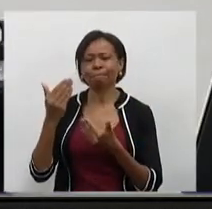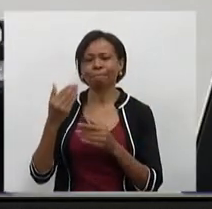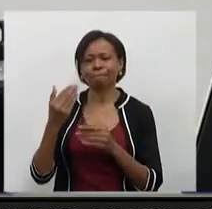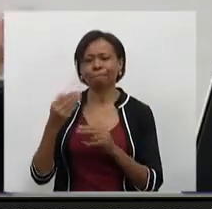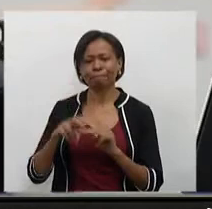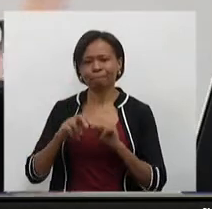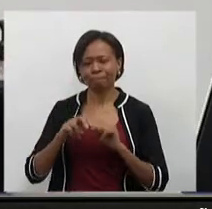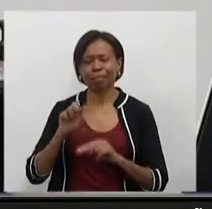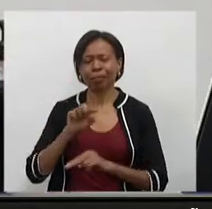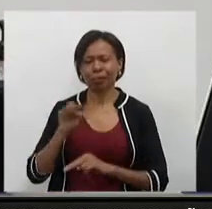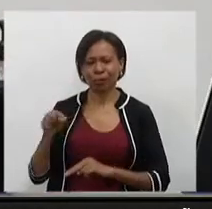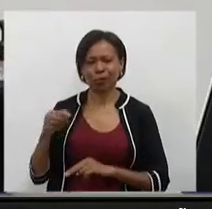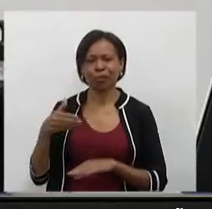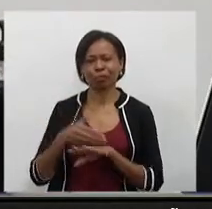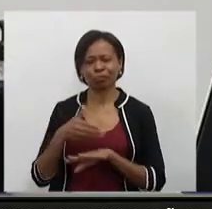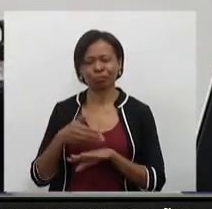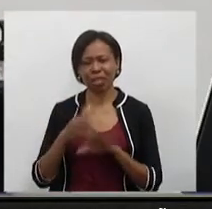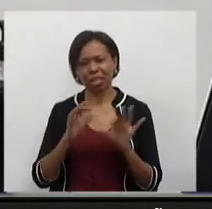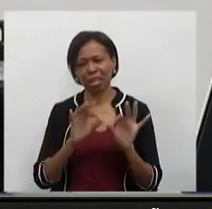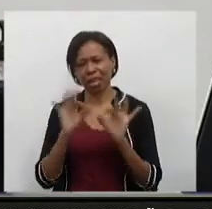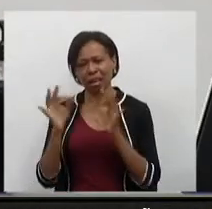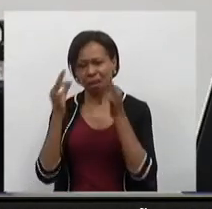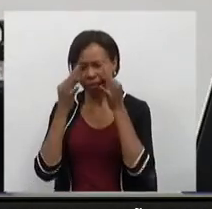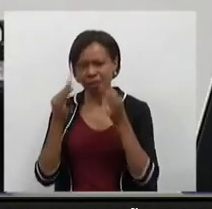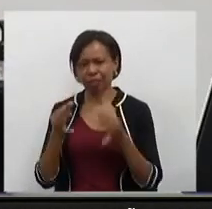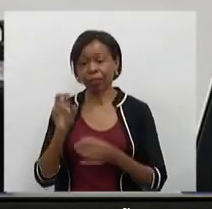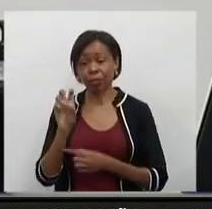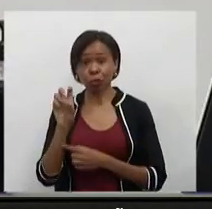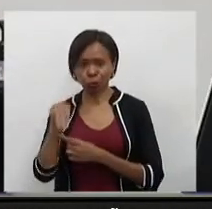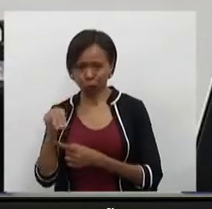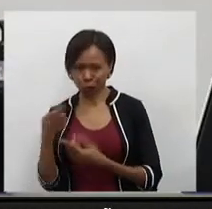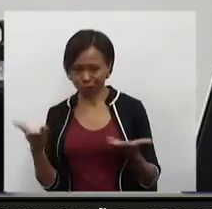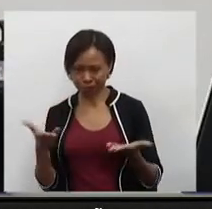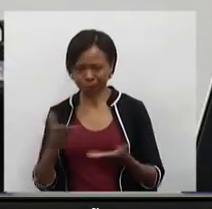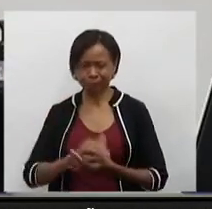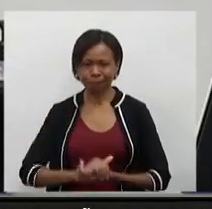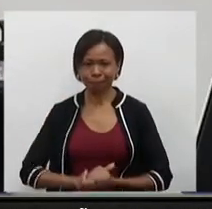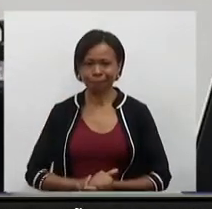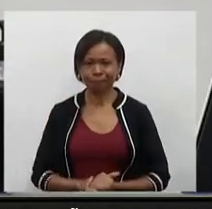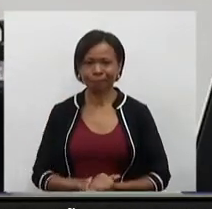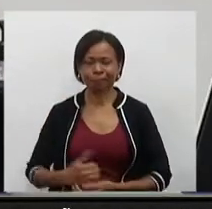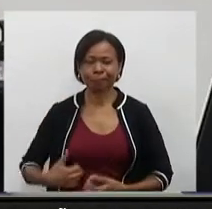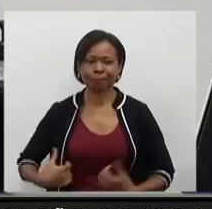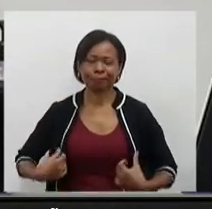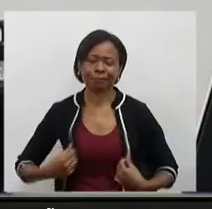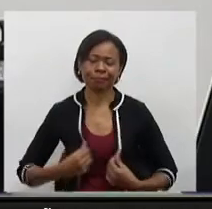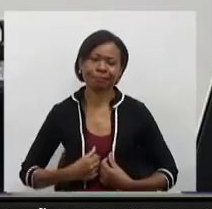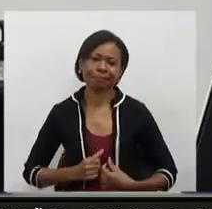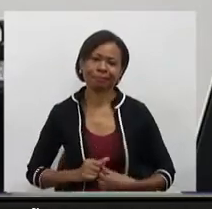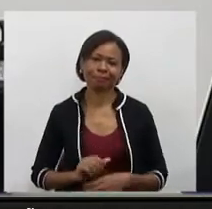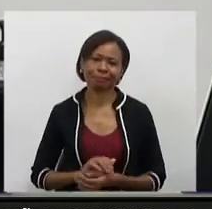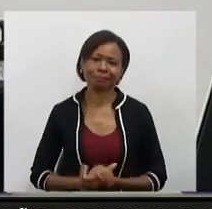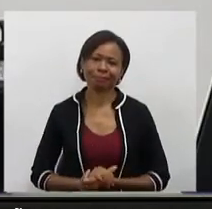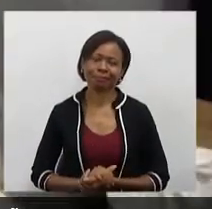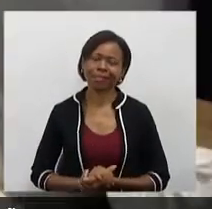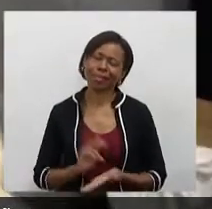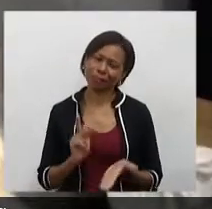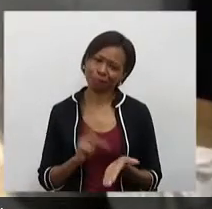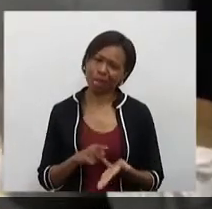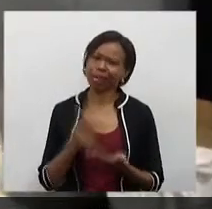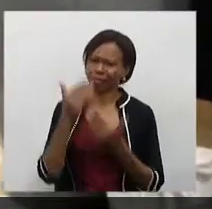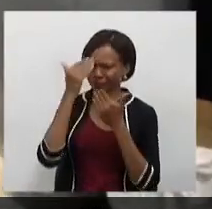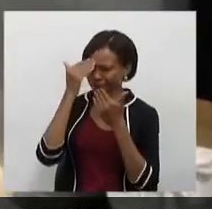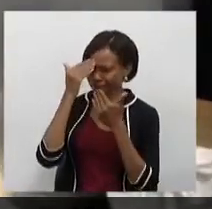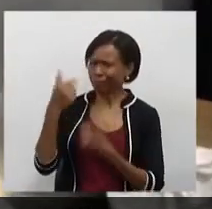né, por essa escuta. A fala é sua, 5 minutos, Janaína. Na verdade, sou eu que agradeço,